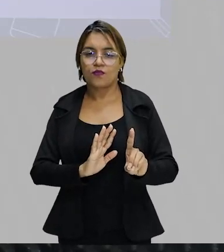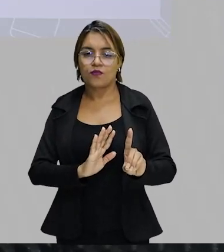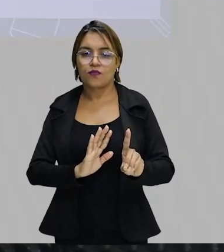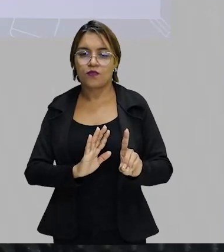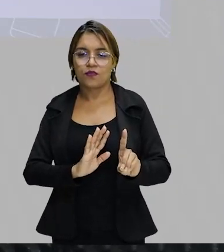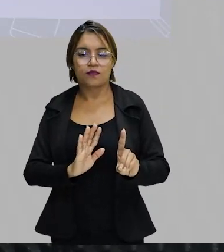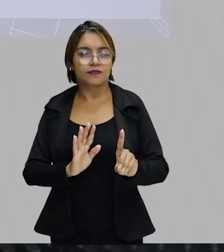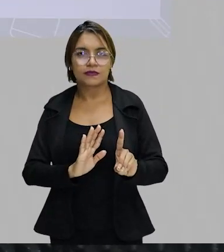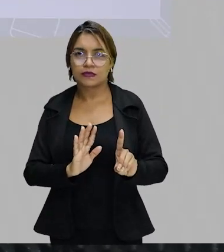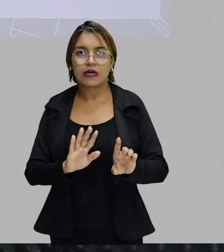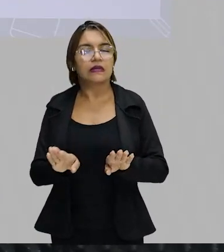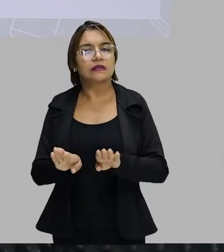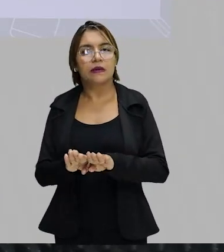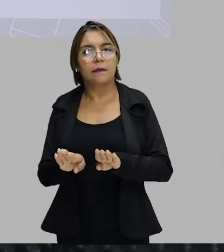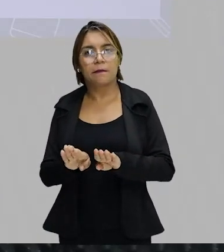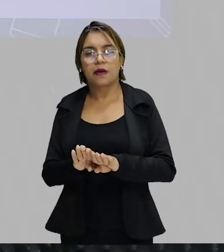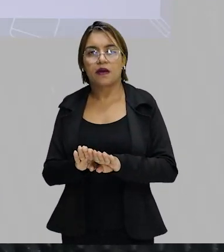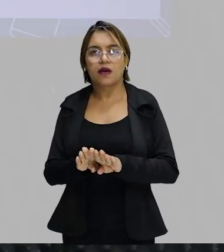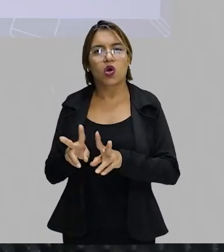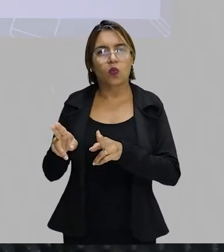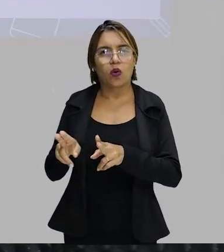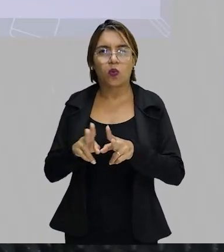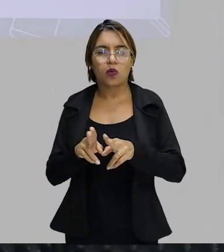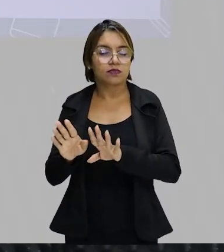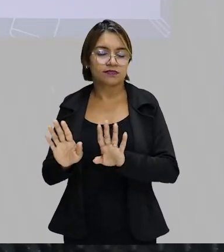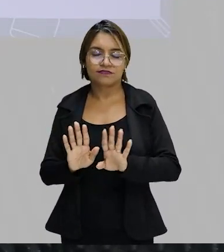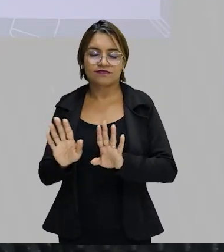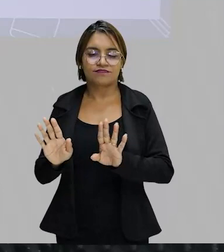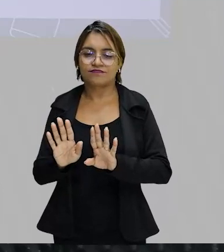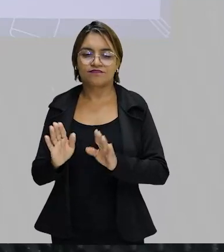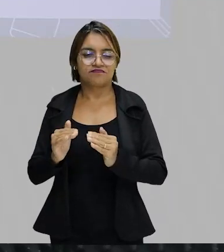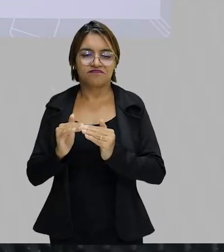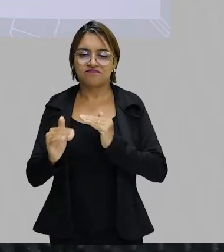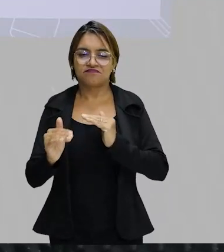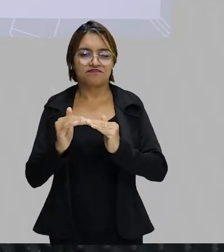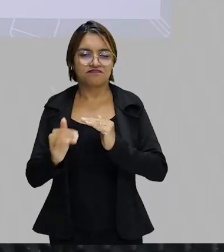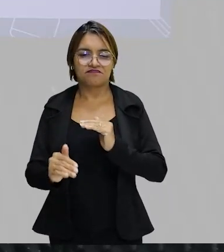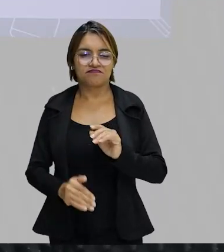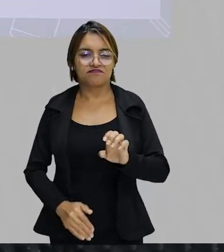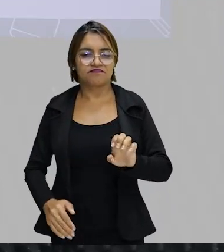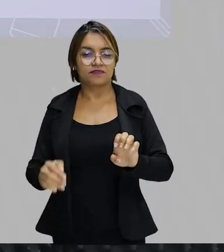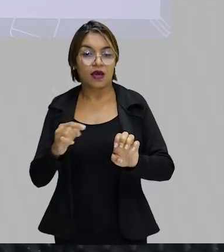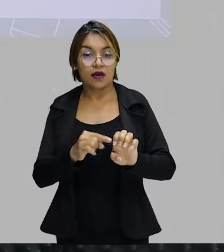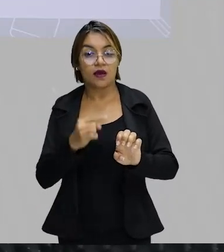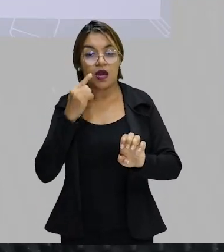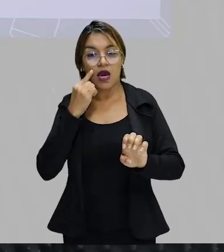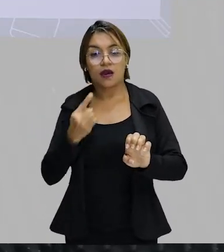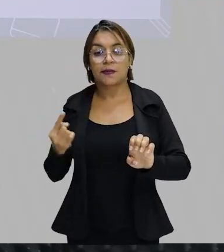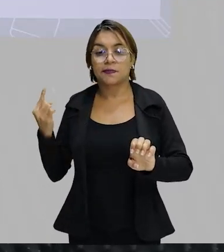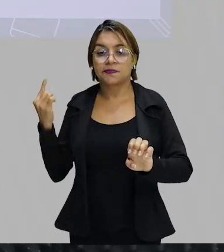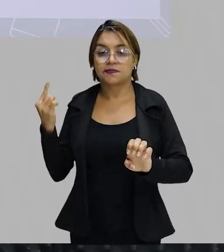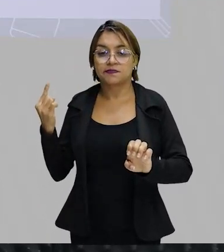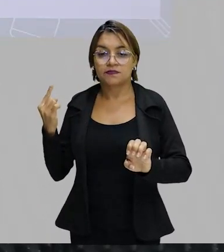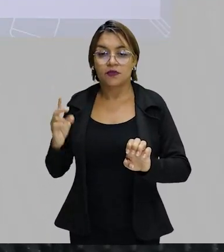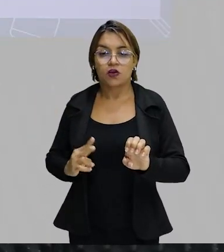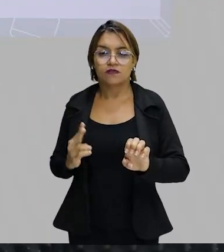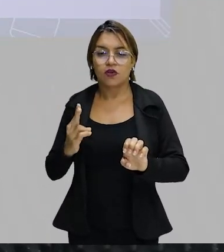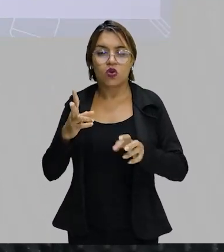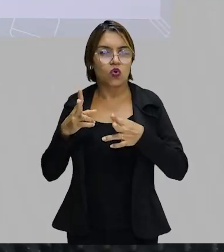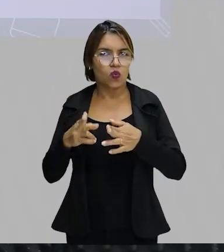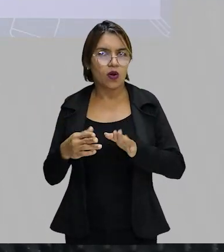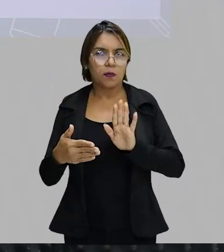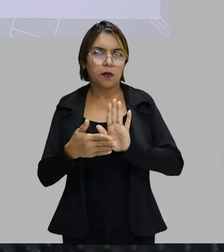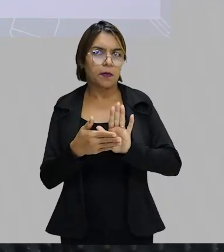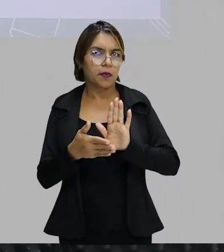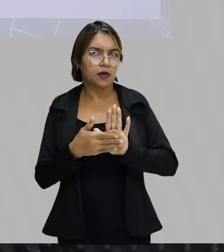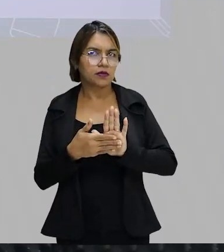Aí já não é também a mesma coisa. Não está em acordo. Ela é verdadeira com os valores iguais nas proposições.